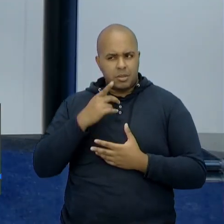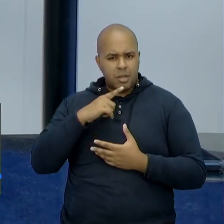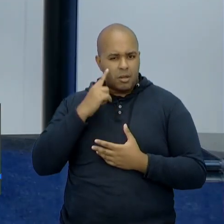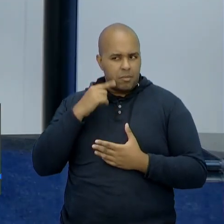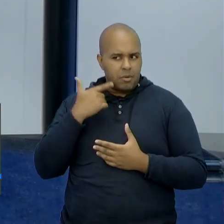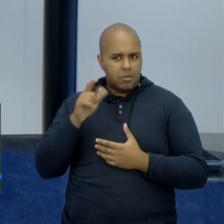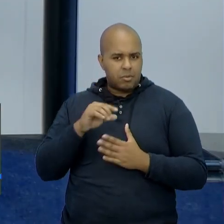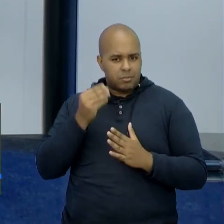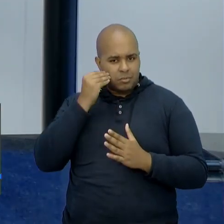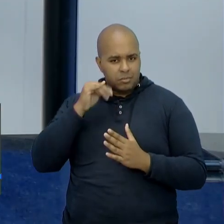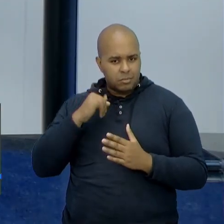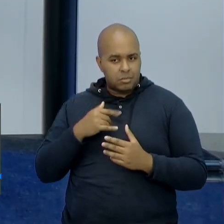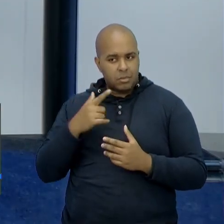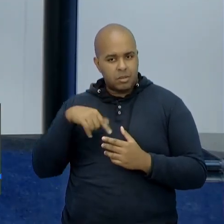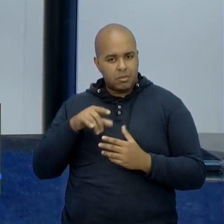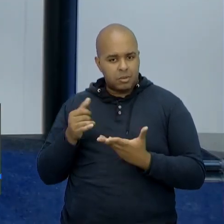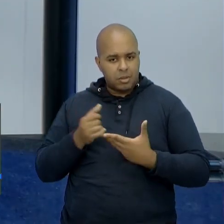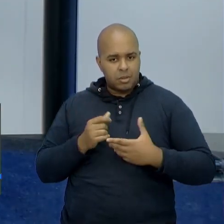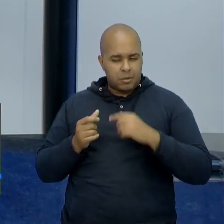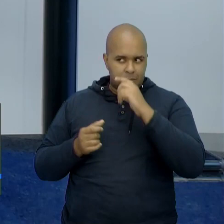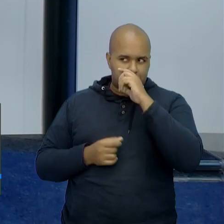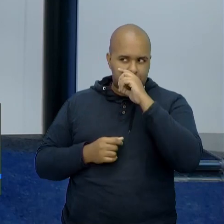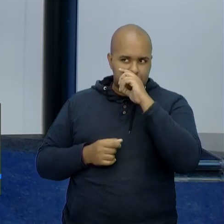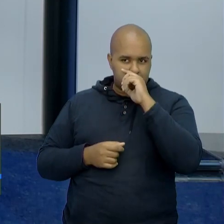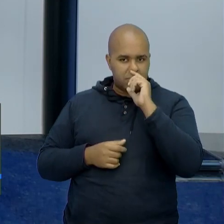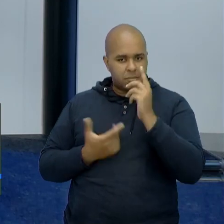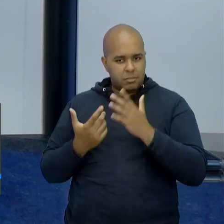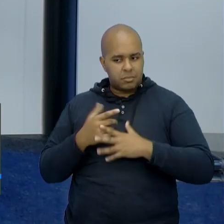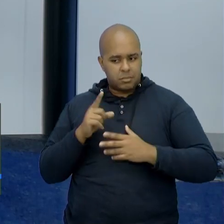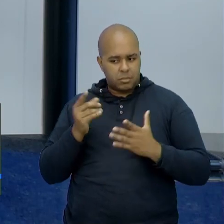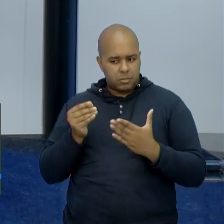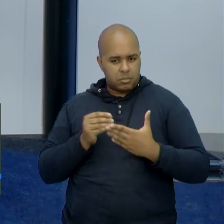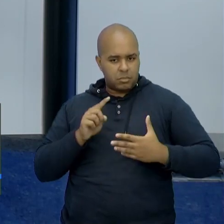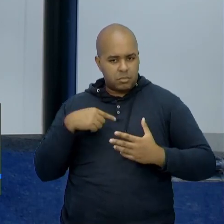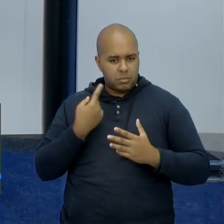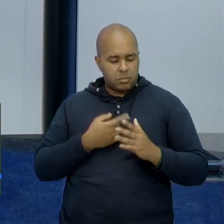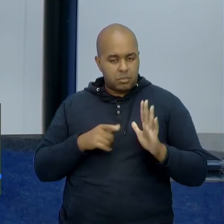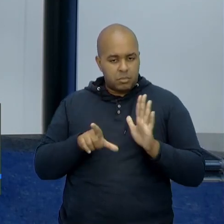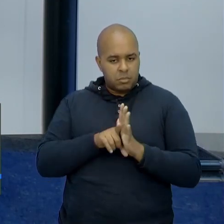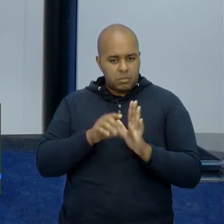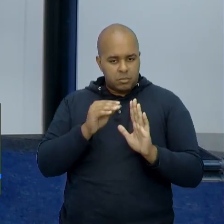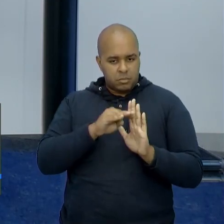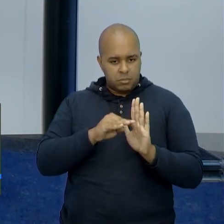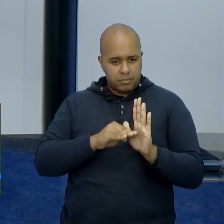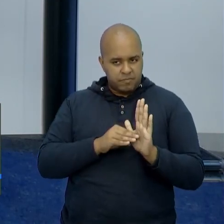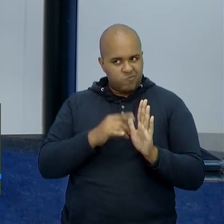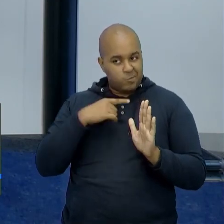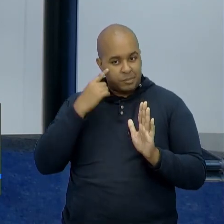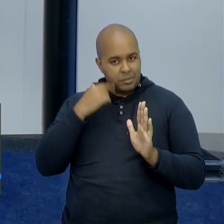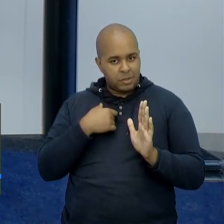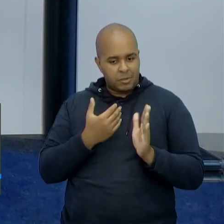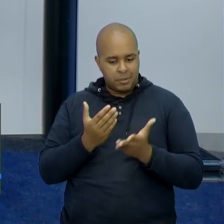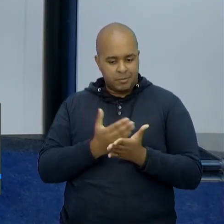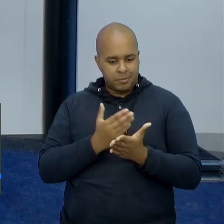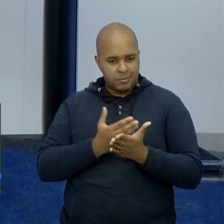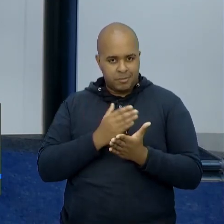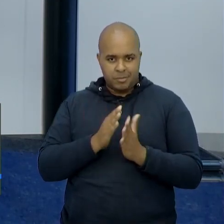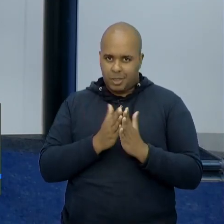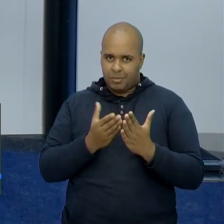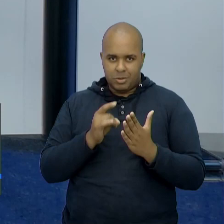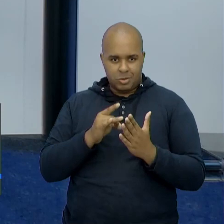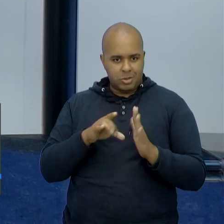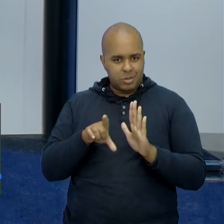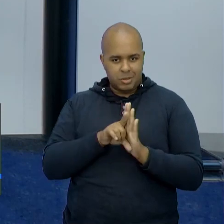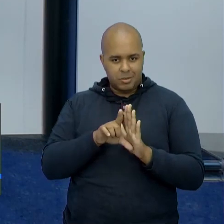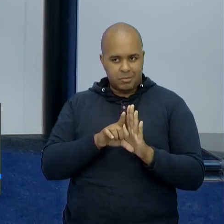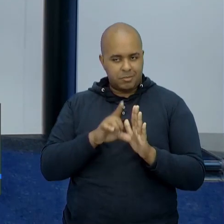uma próxima oportunidade, eu vou trazer o nosso conjunto de leis. A gente tem uma bíblia só de leis